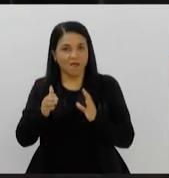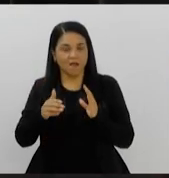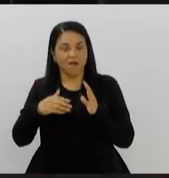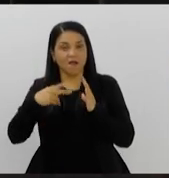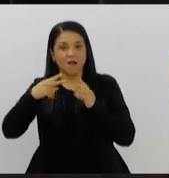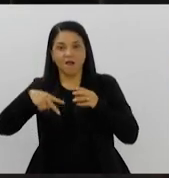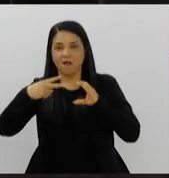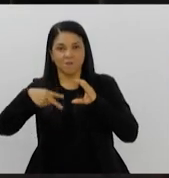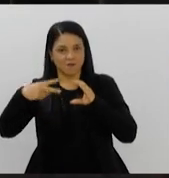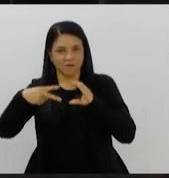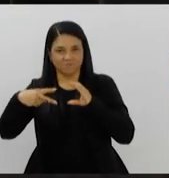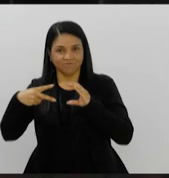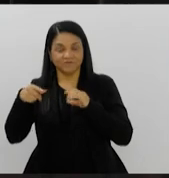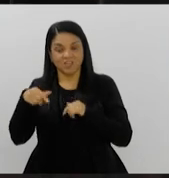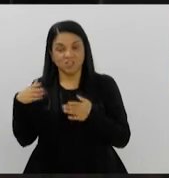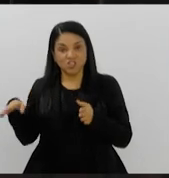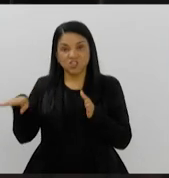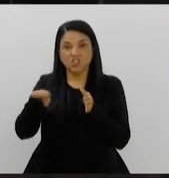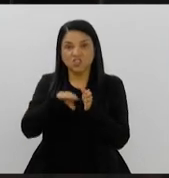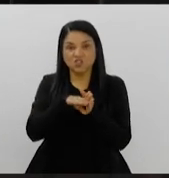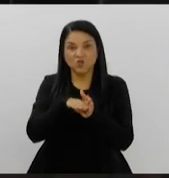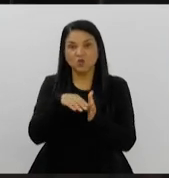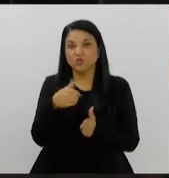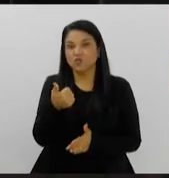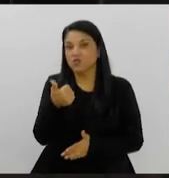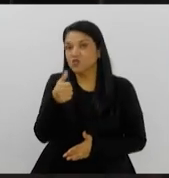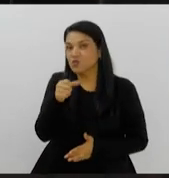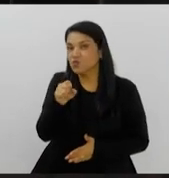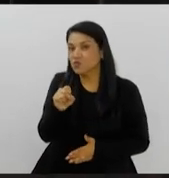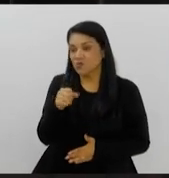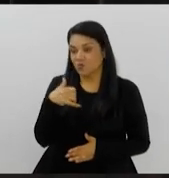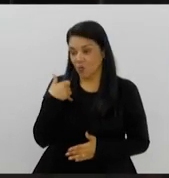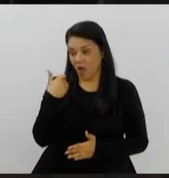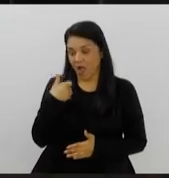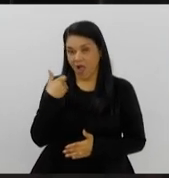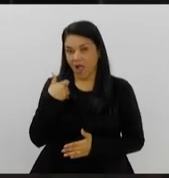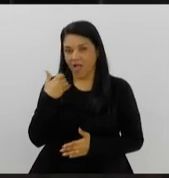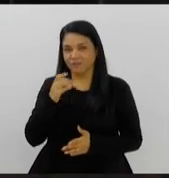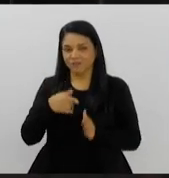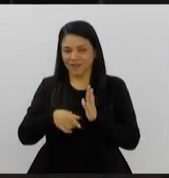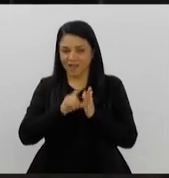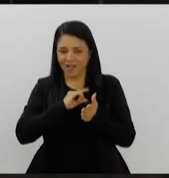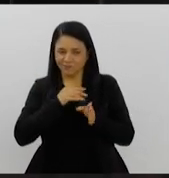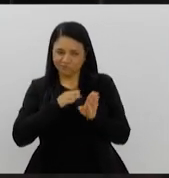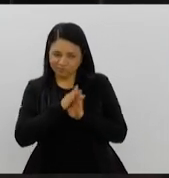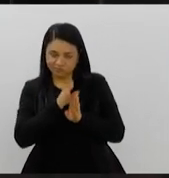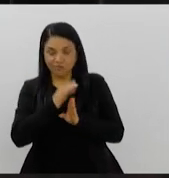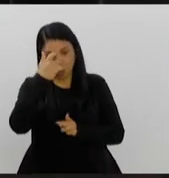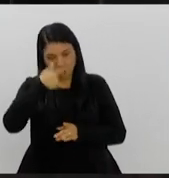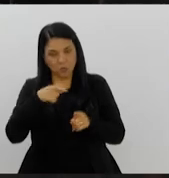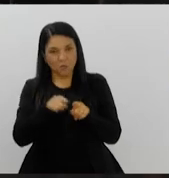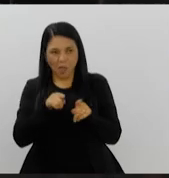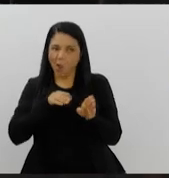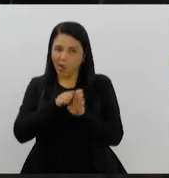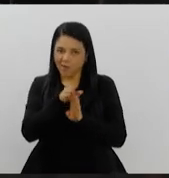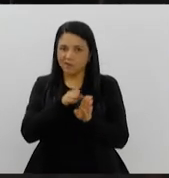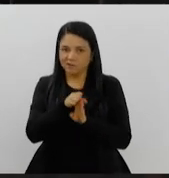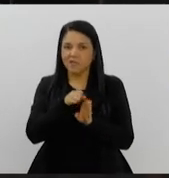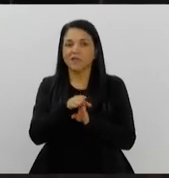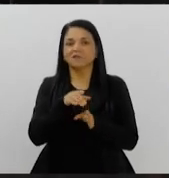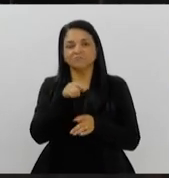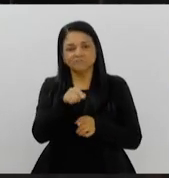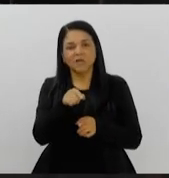ali jovem, com 18 anos, já vai toda orientadazinha, inclusive por mim. E a gente quer muito